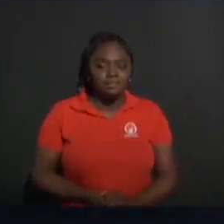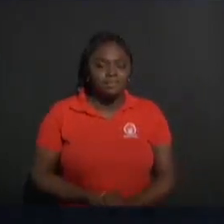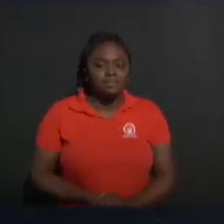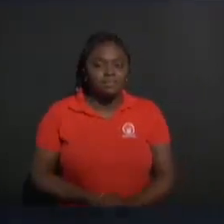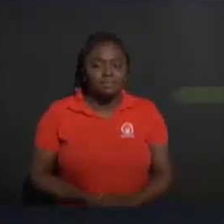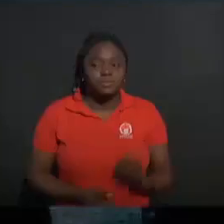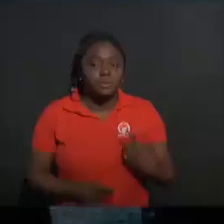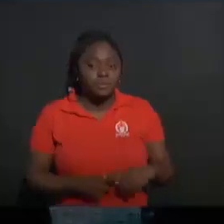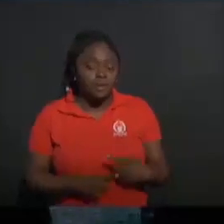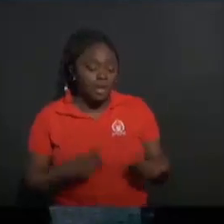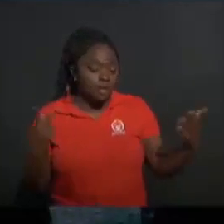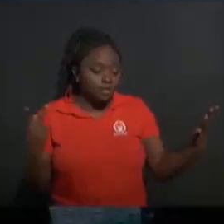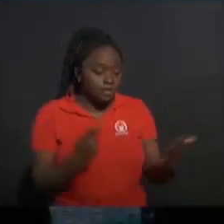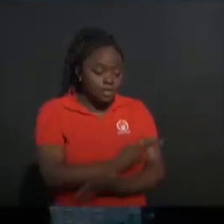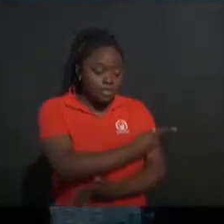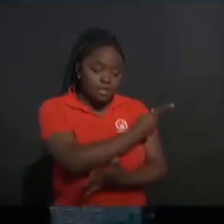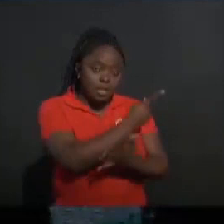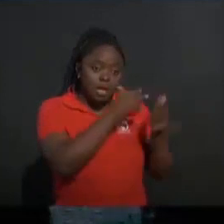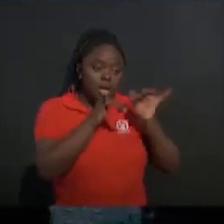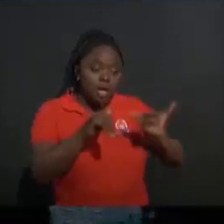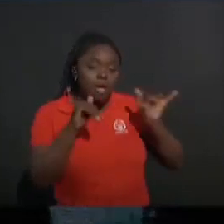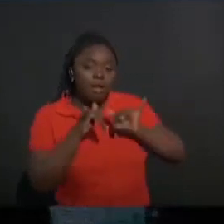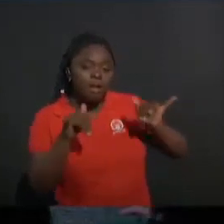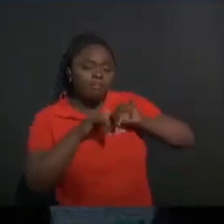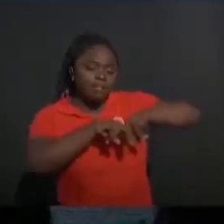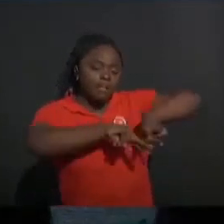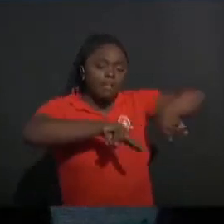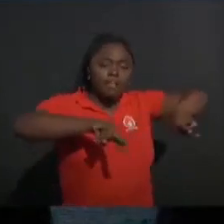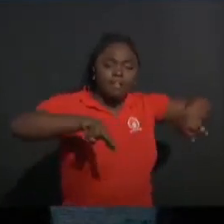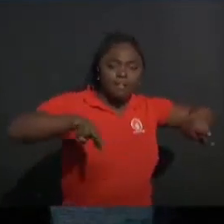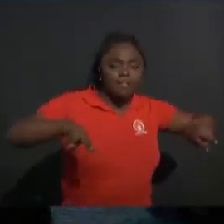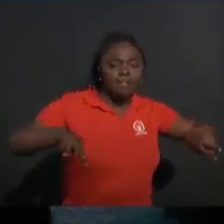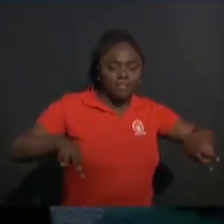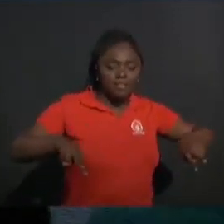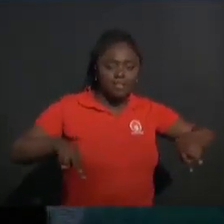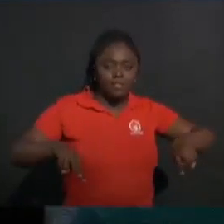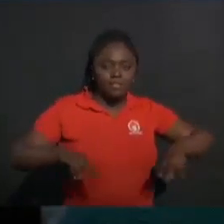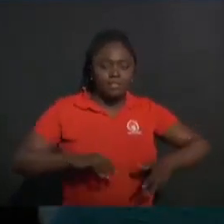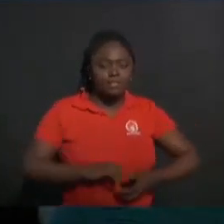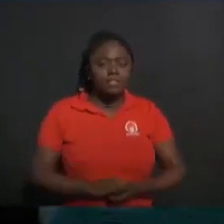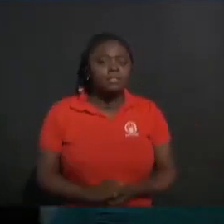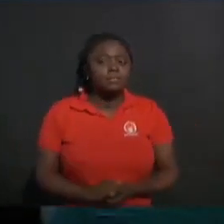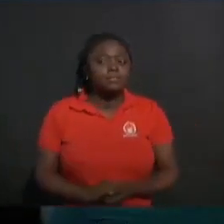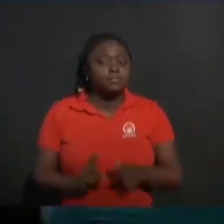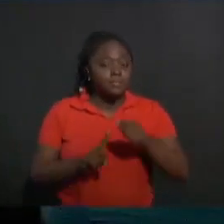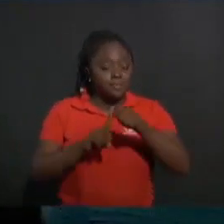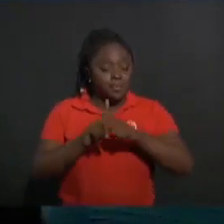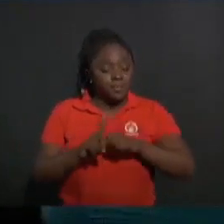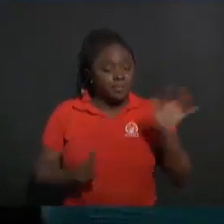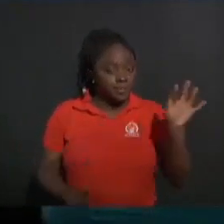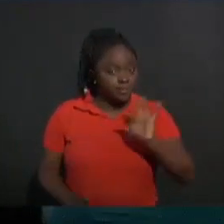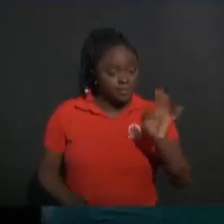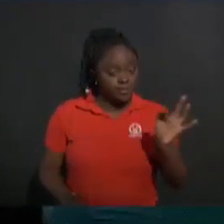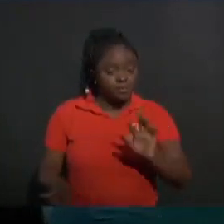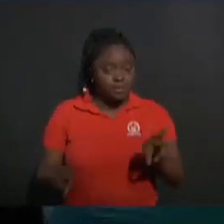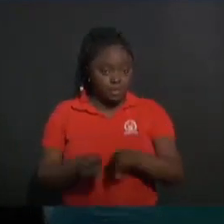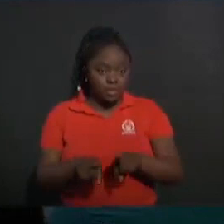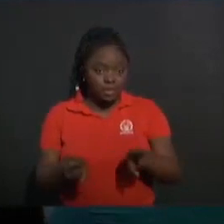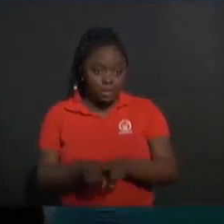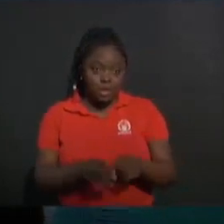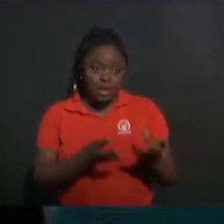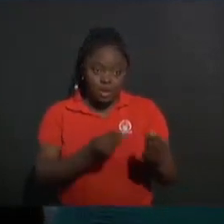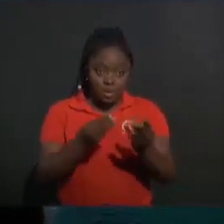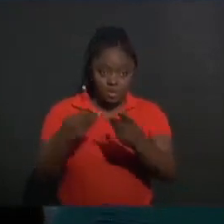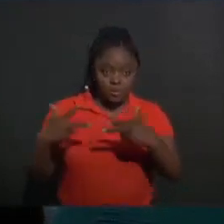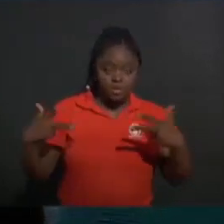De tantos sinais que aconteceu, de tanta coisa que aconteceu. E esse mês de fevereiro já aconteceu muita coisa também.